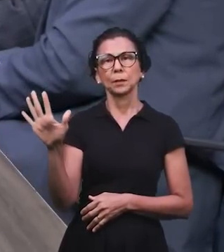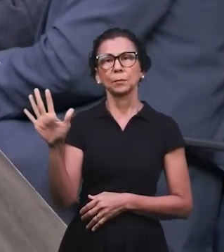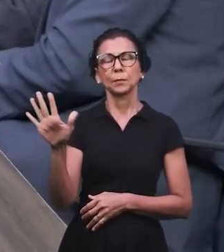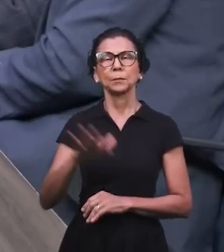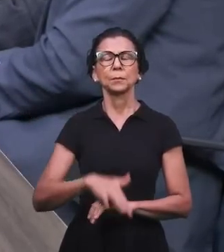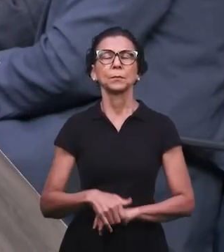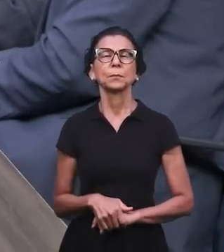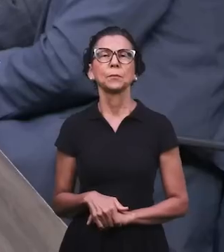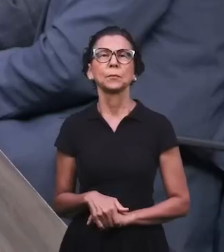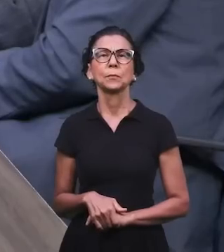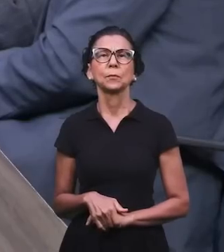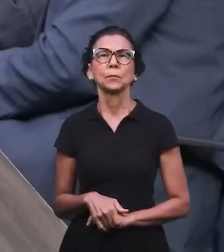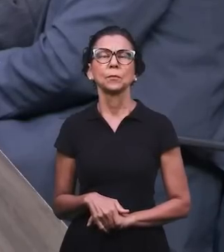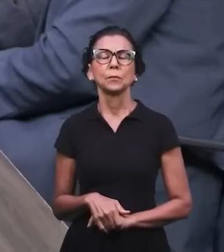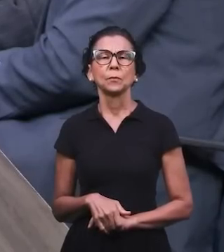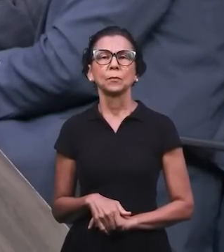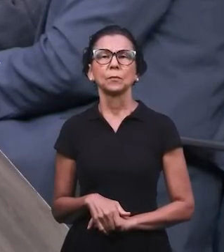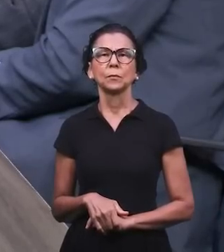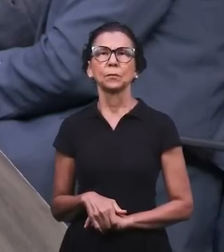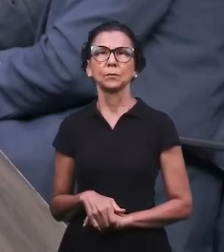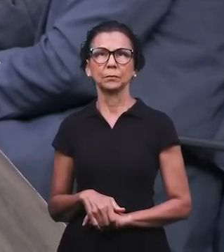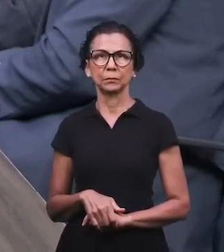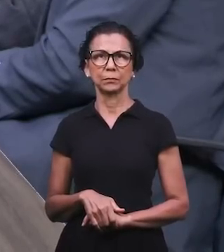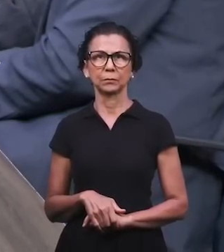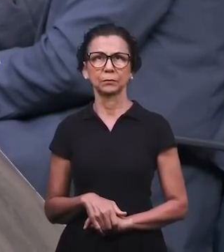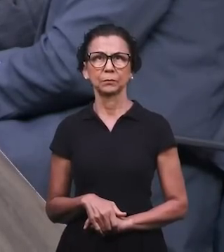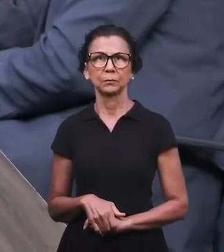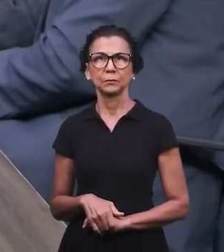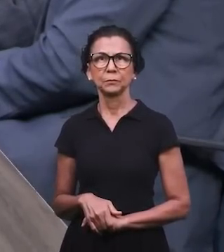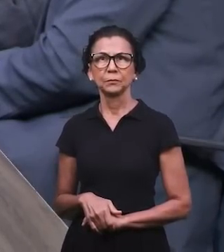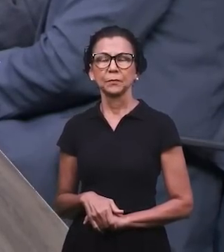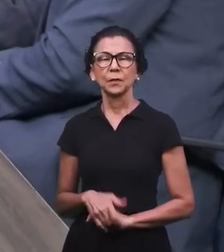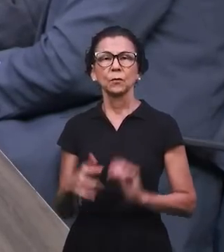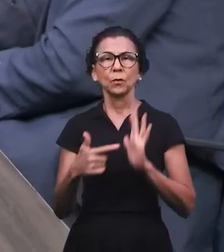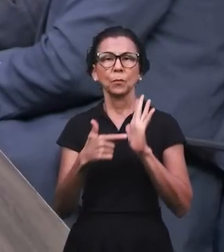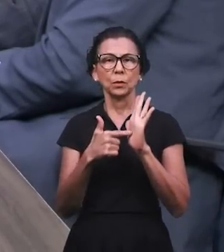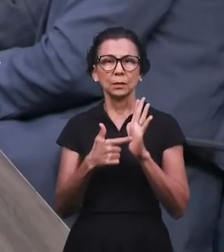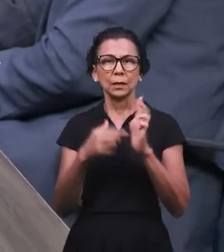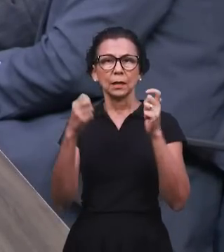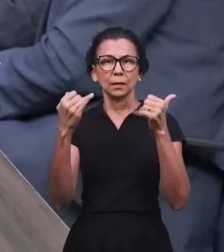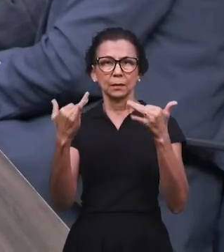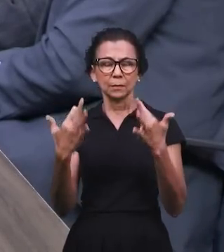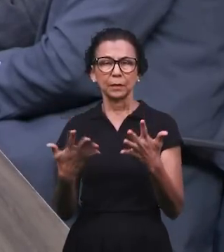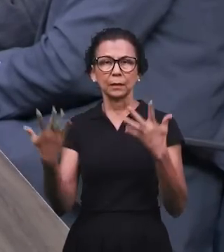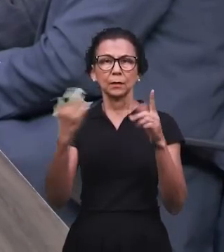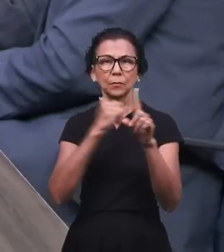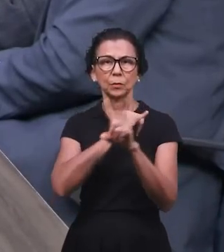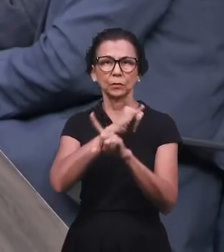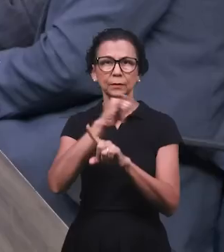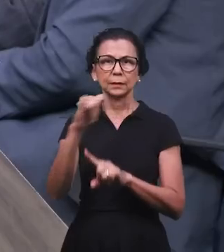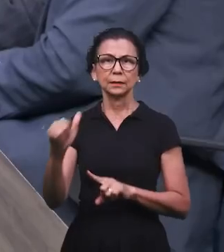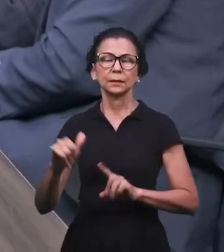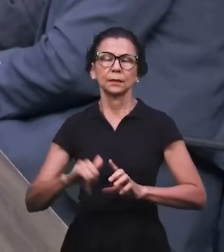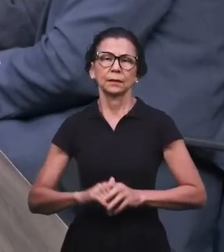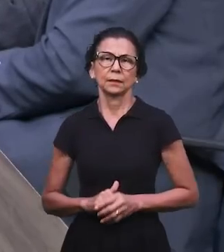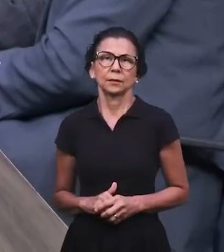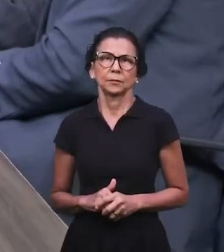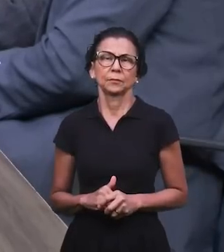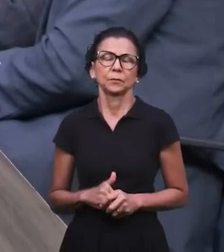possam entender como a profecia está naquele momento em que Davi mandou ungir o rei Salomão